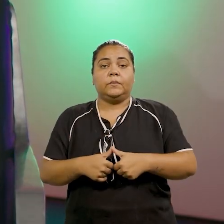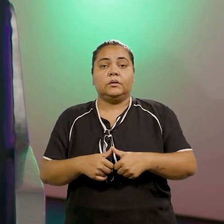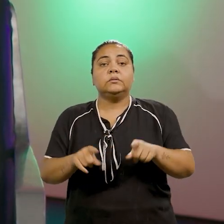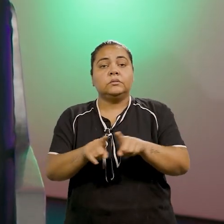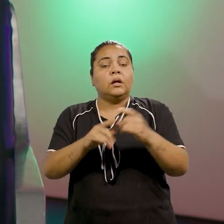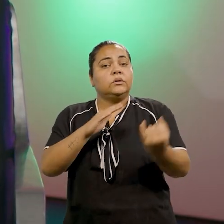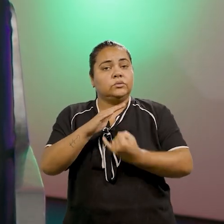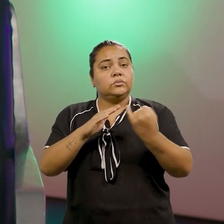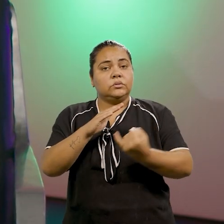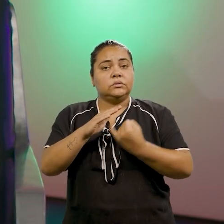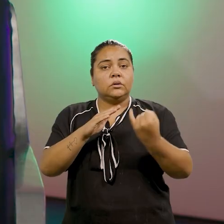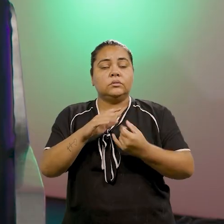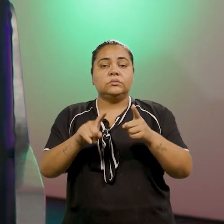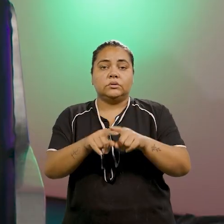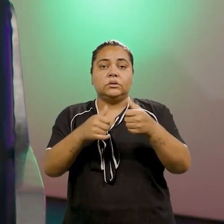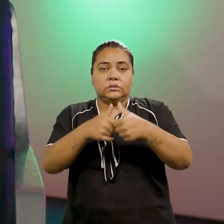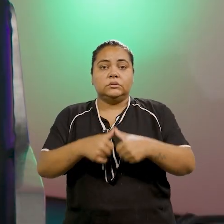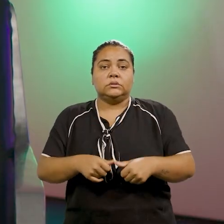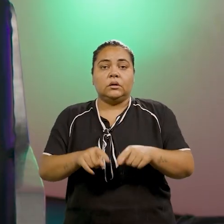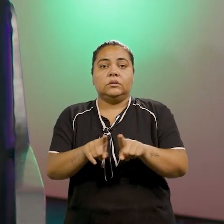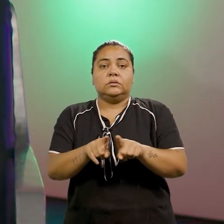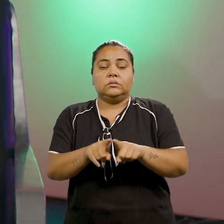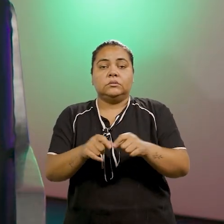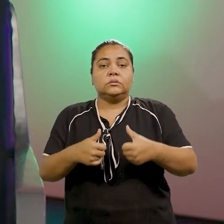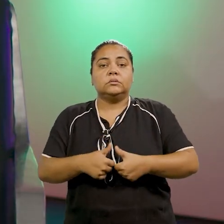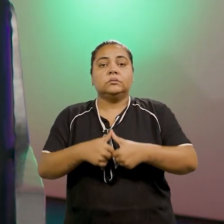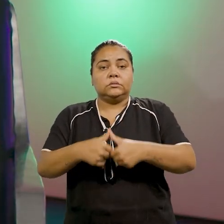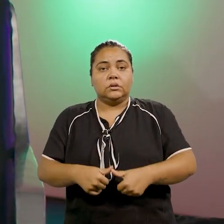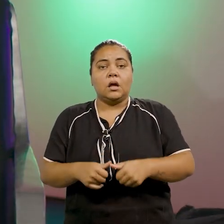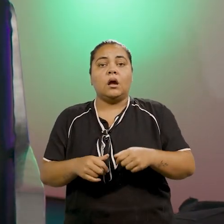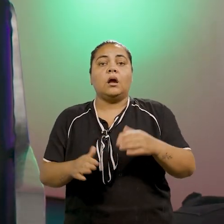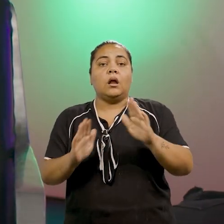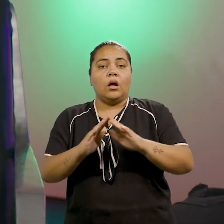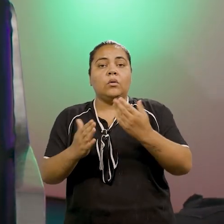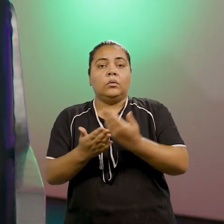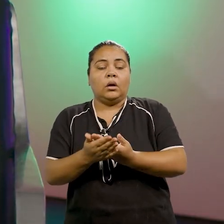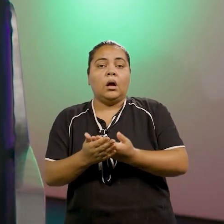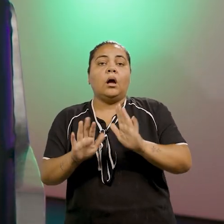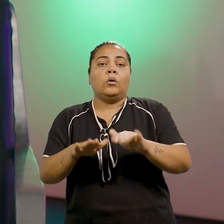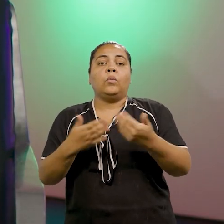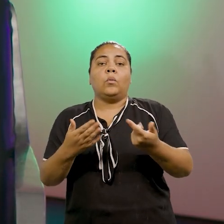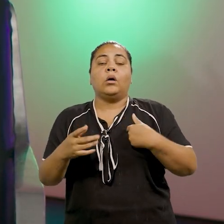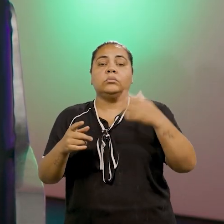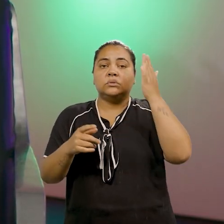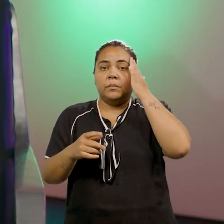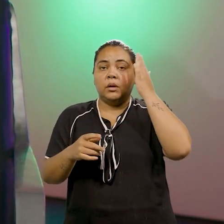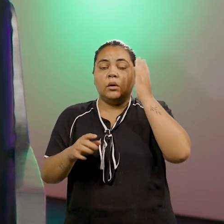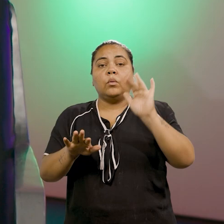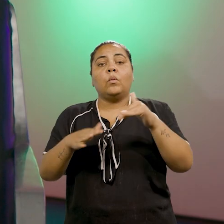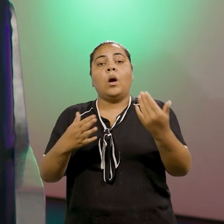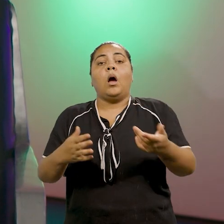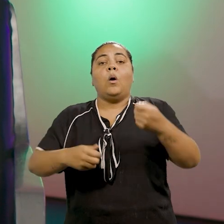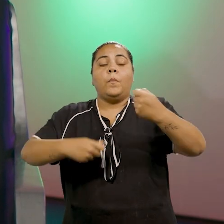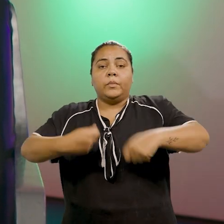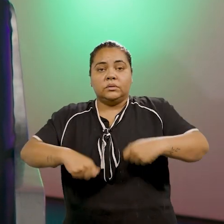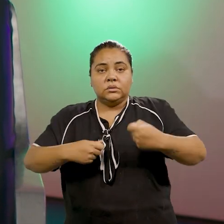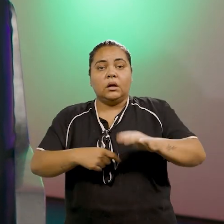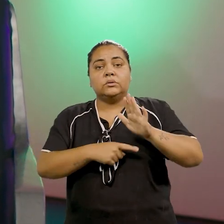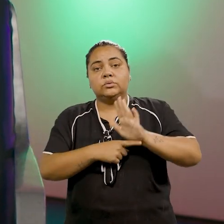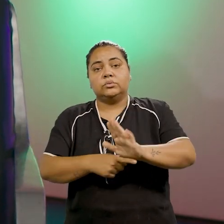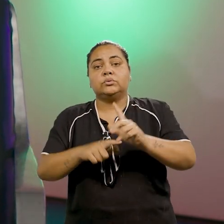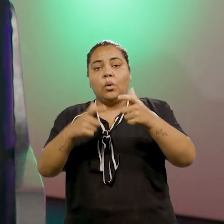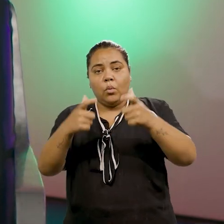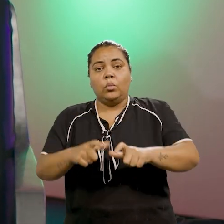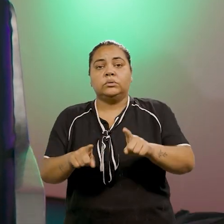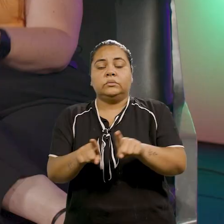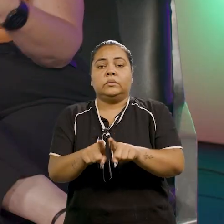permanência na instituição, de estar aqui, de pertencer a esse lugar, de saber qual e se eu precisar de ajuda, aonde eu vou